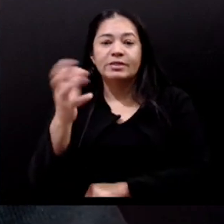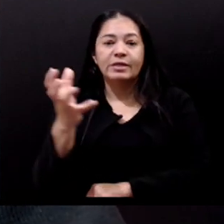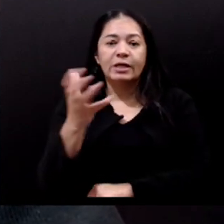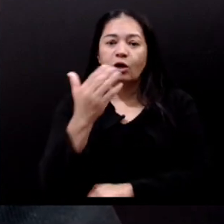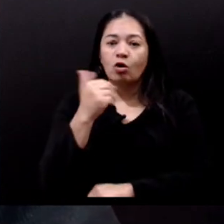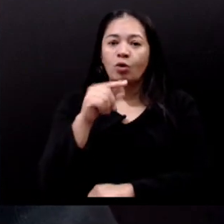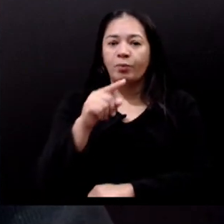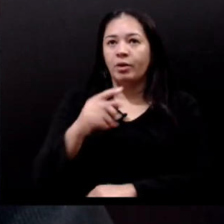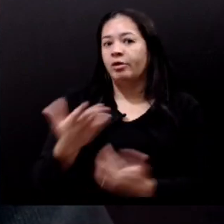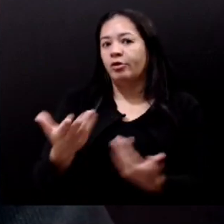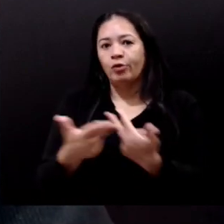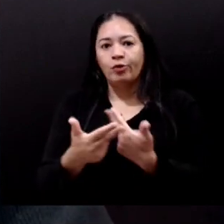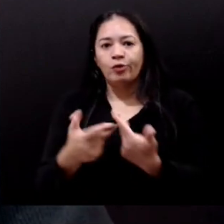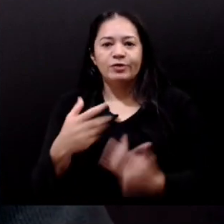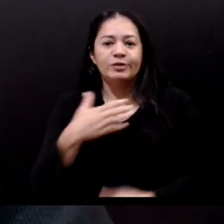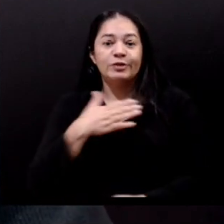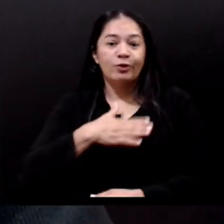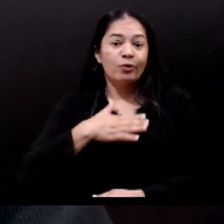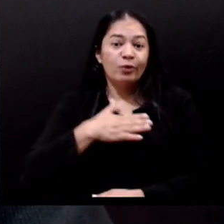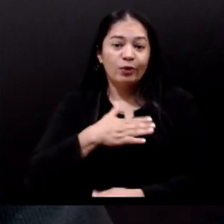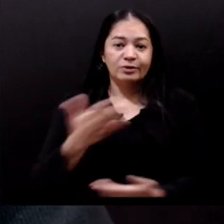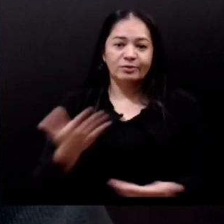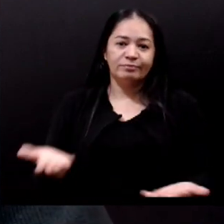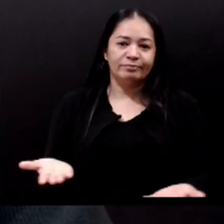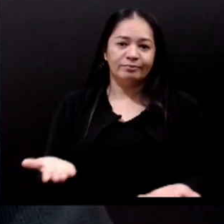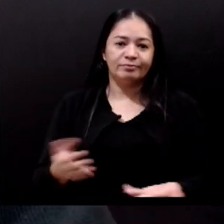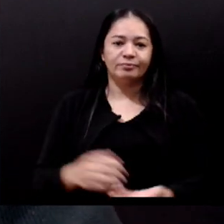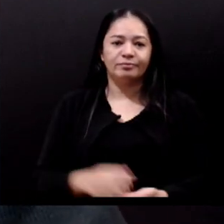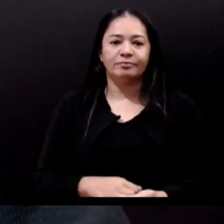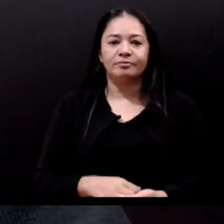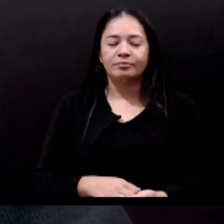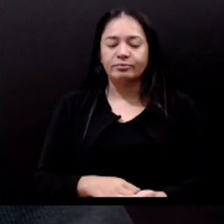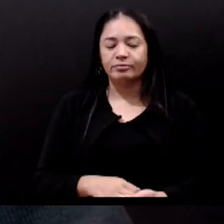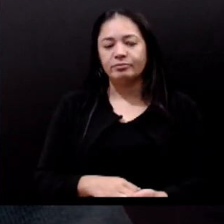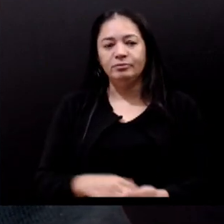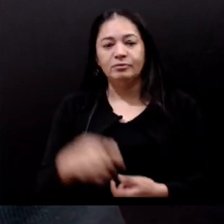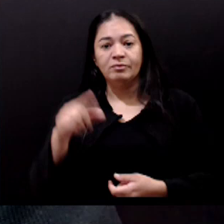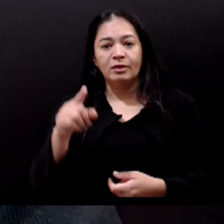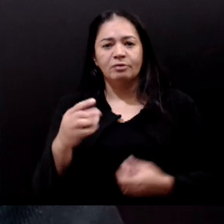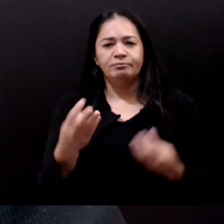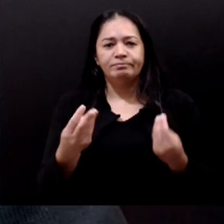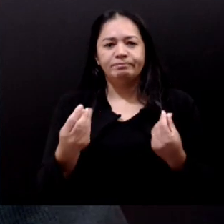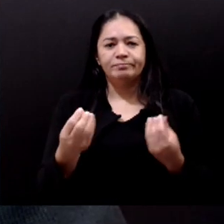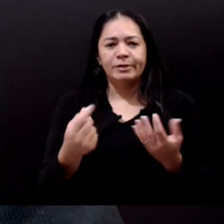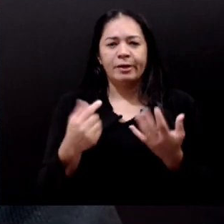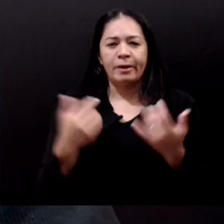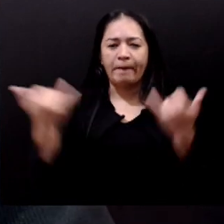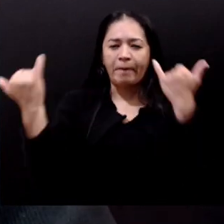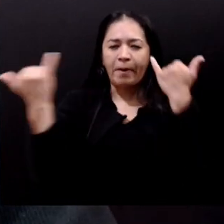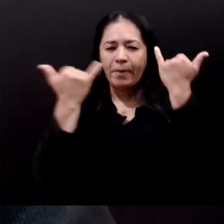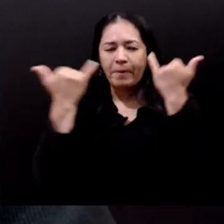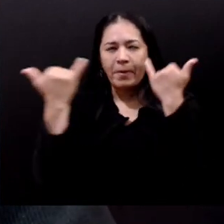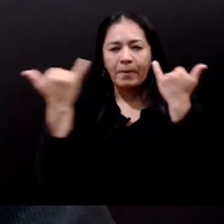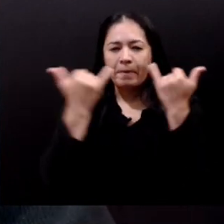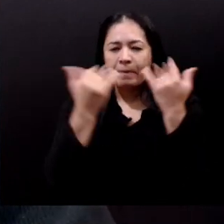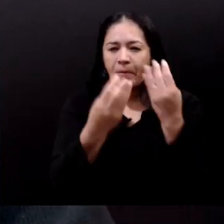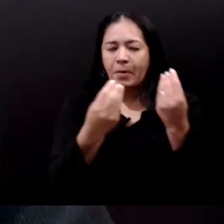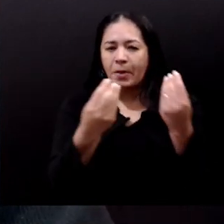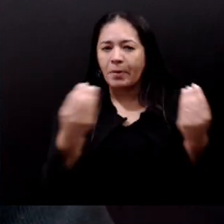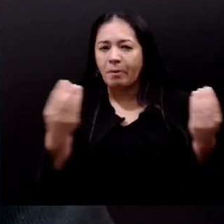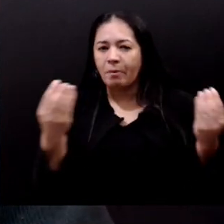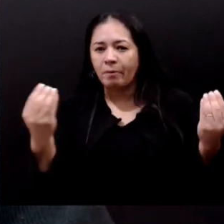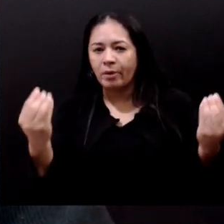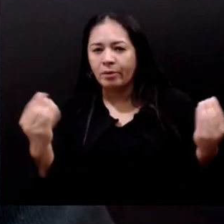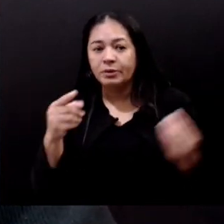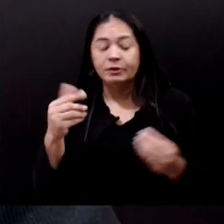que te dá prazer, uhum, né. E quando você tem esse bando de informação, esse monte de coisa que te gera culpa, que